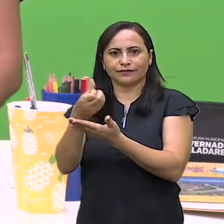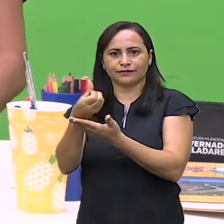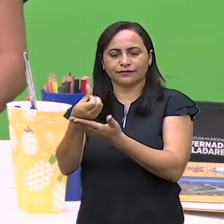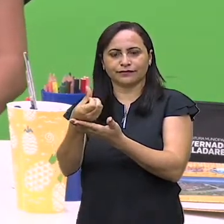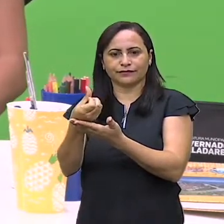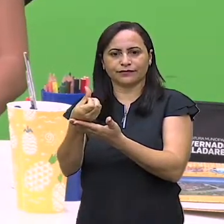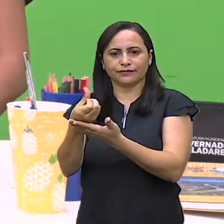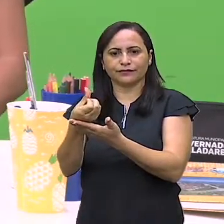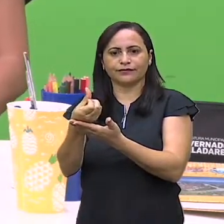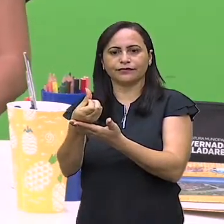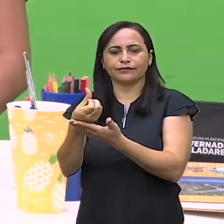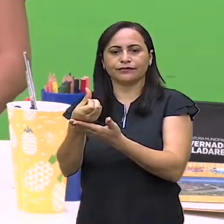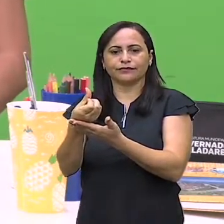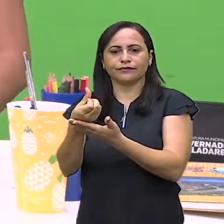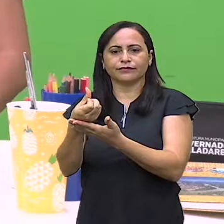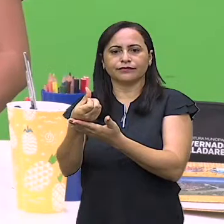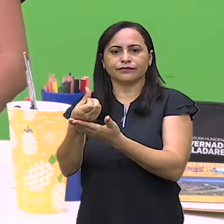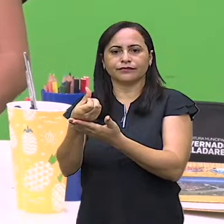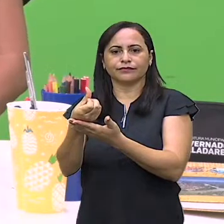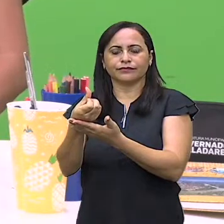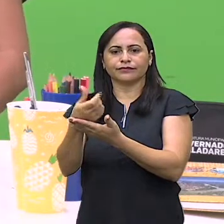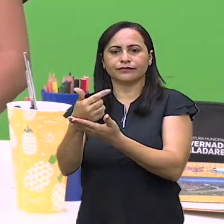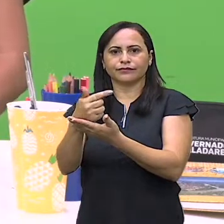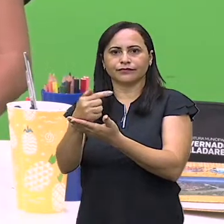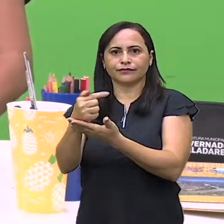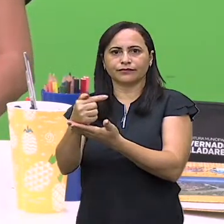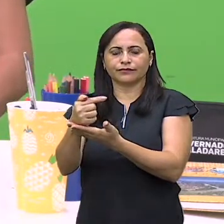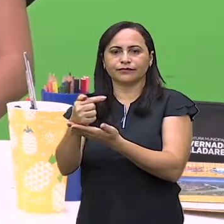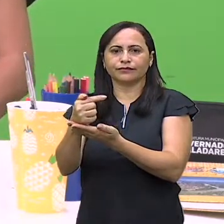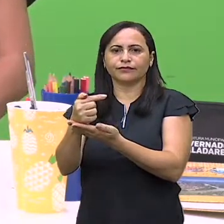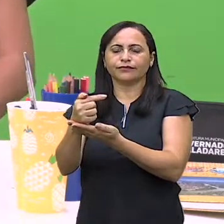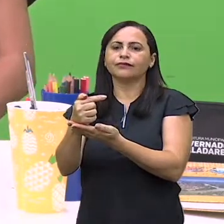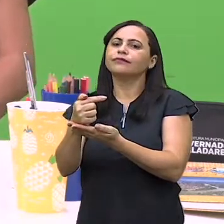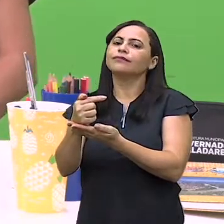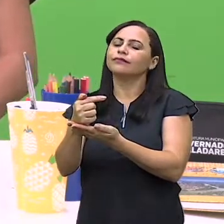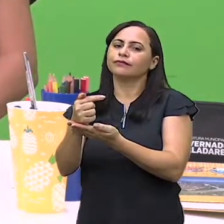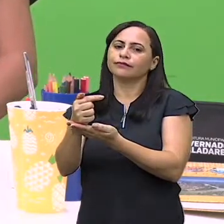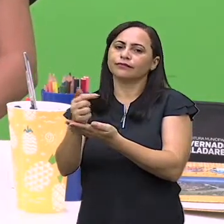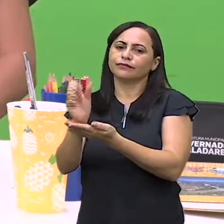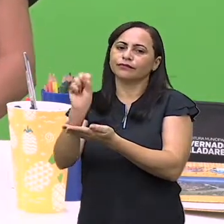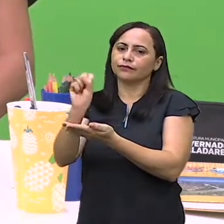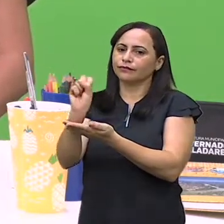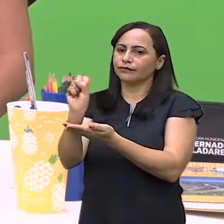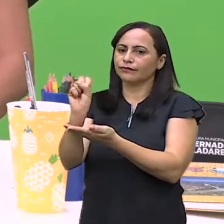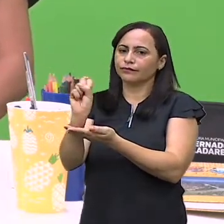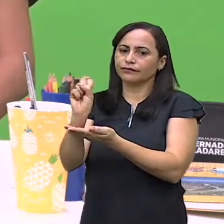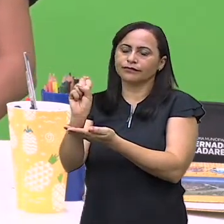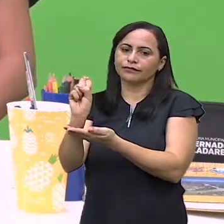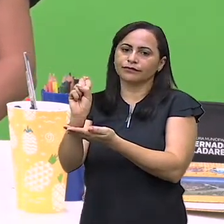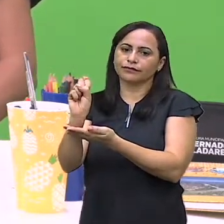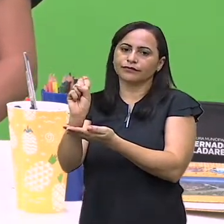6, 7, 8,